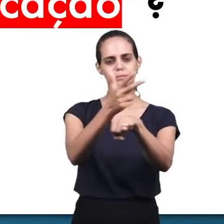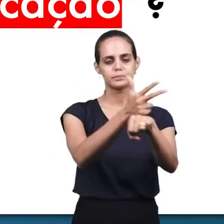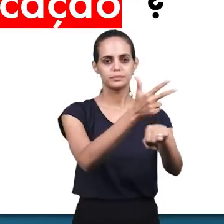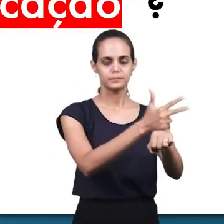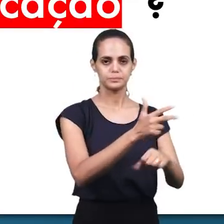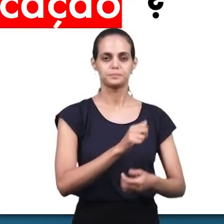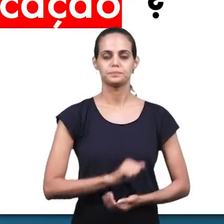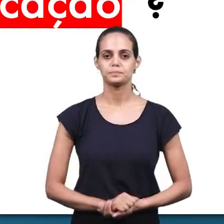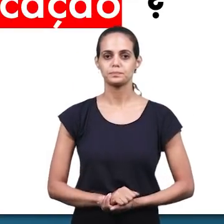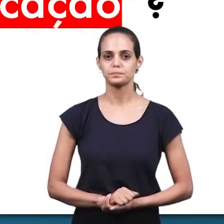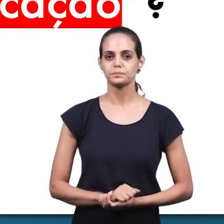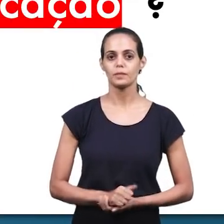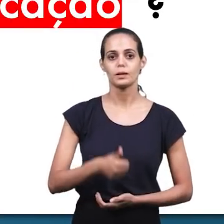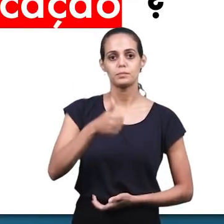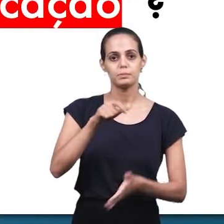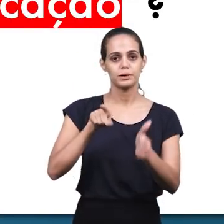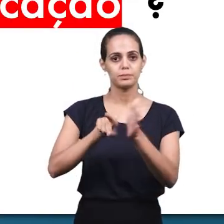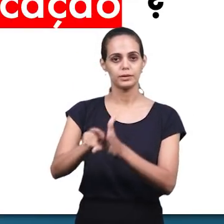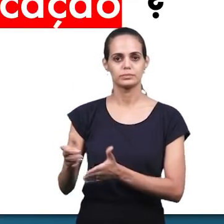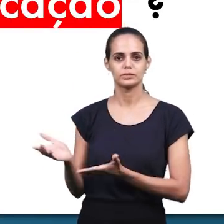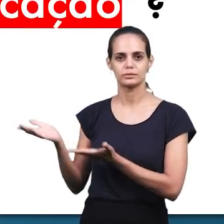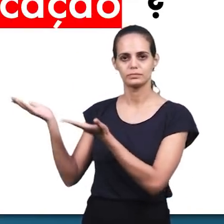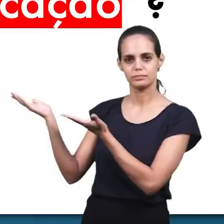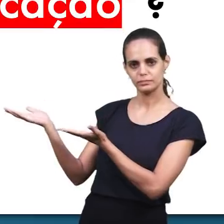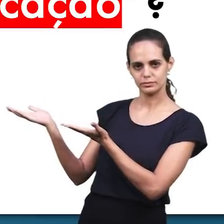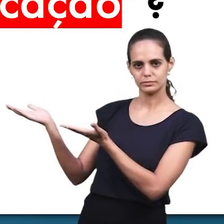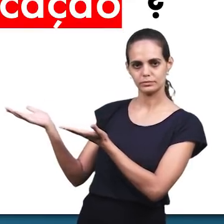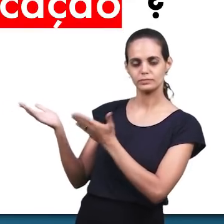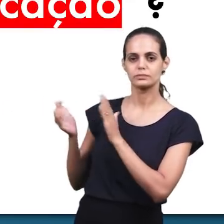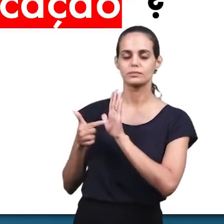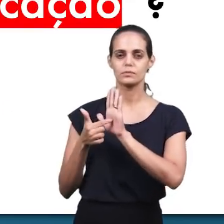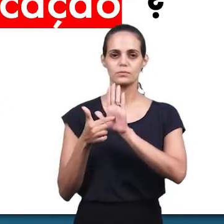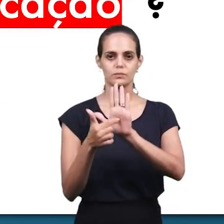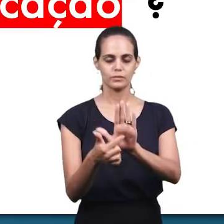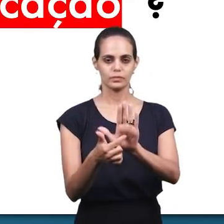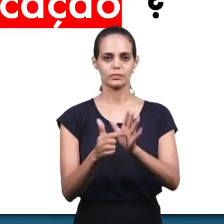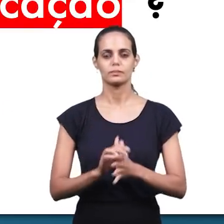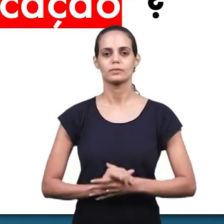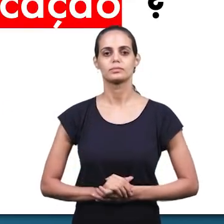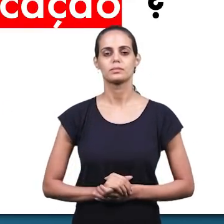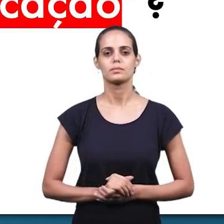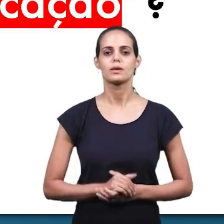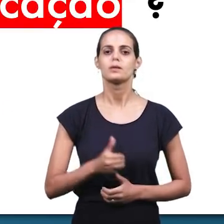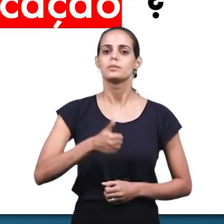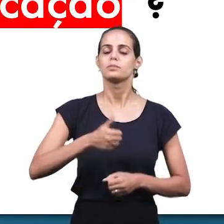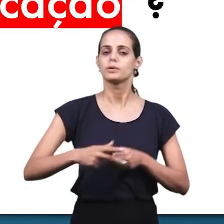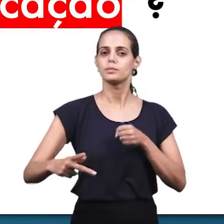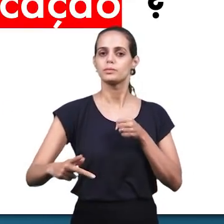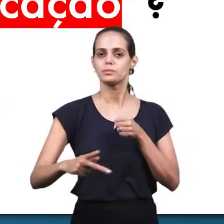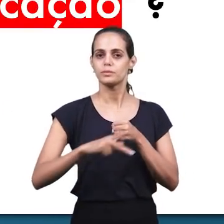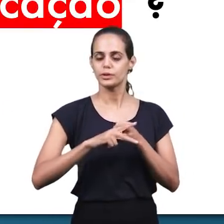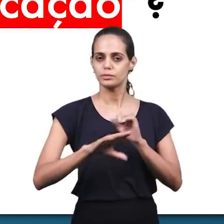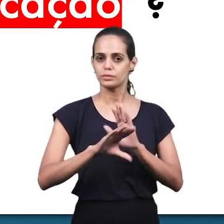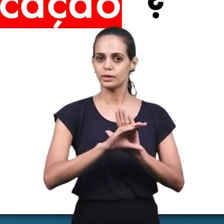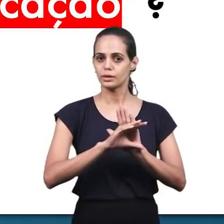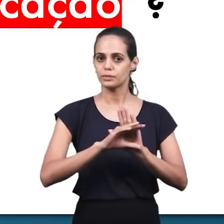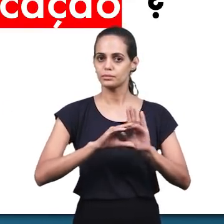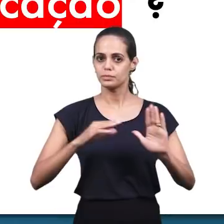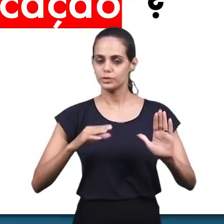primeira pergunta. Vamos lá, a primeira pergunta está aqui na tela, diz o seguinte, em 1 Pedro, capítulo 1,